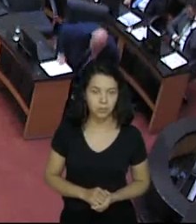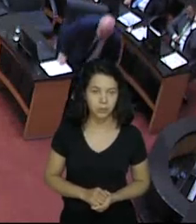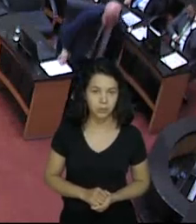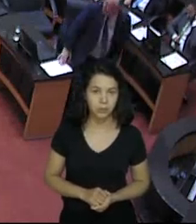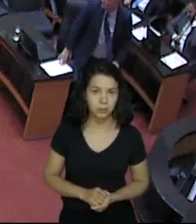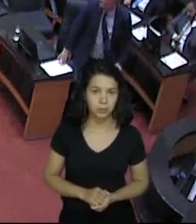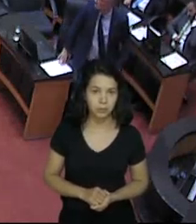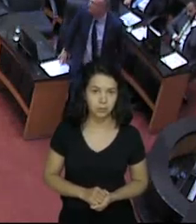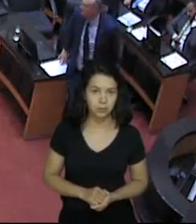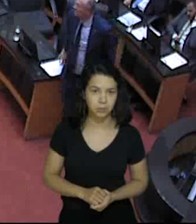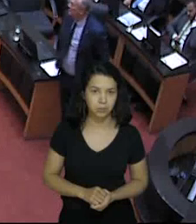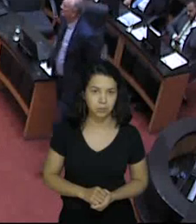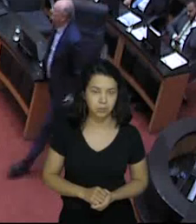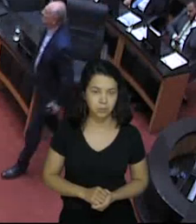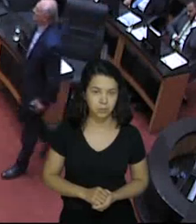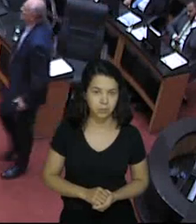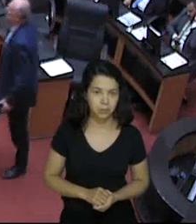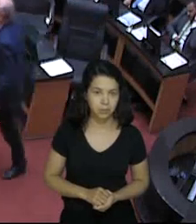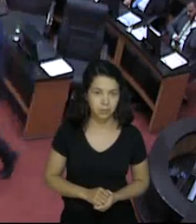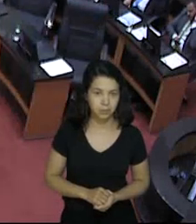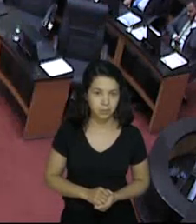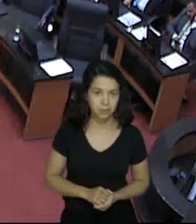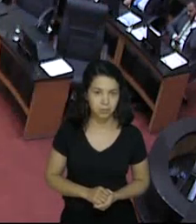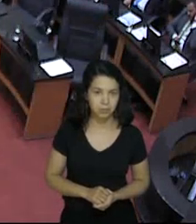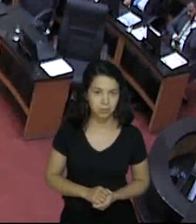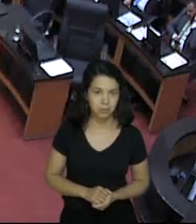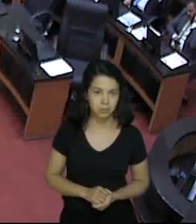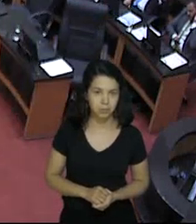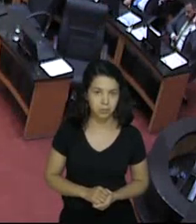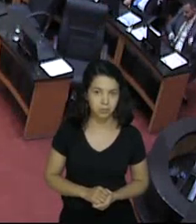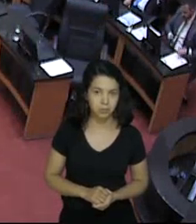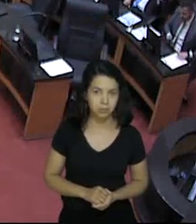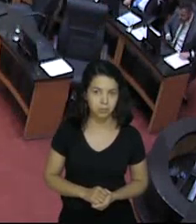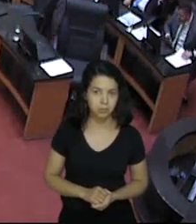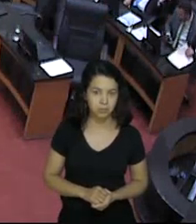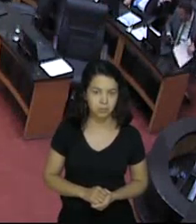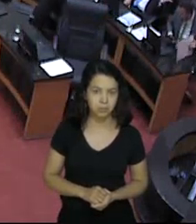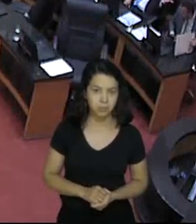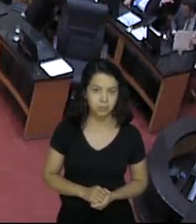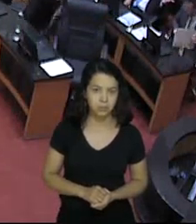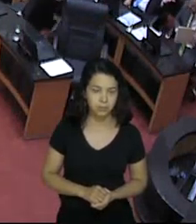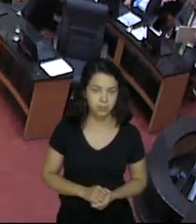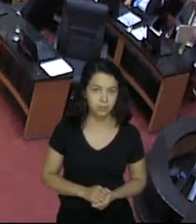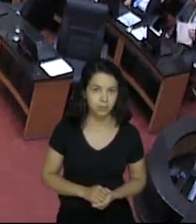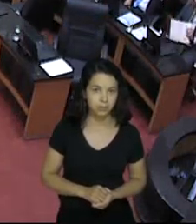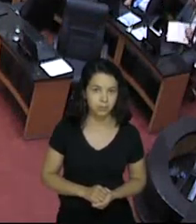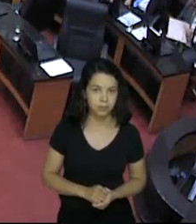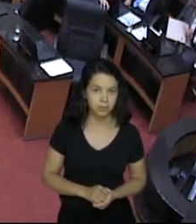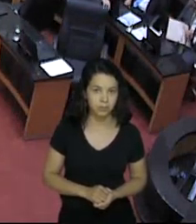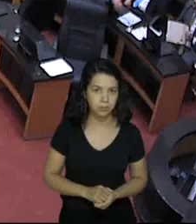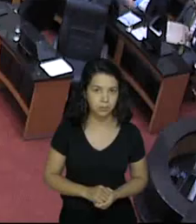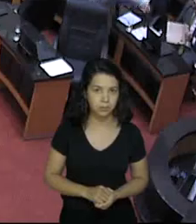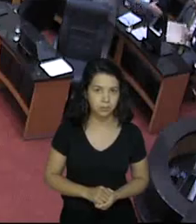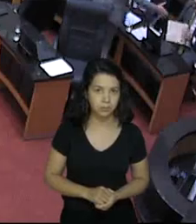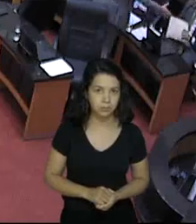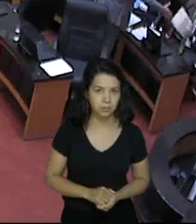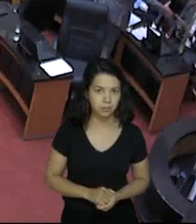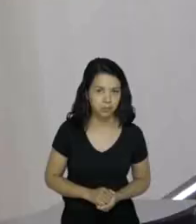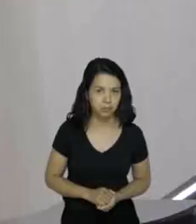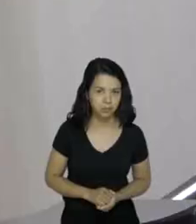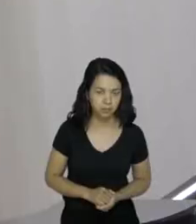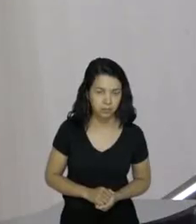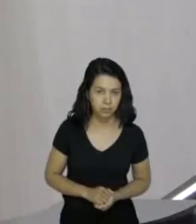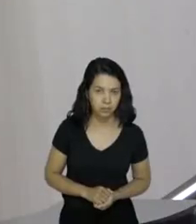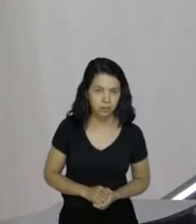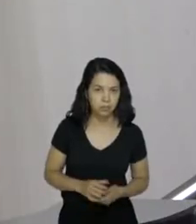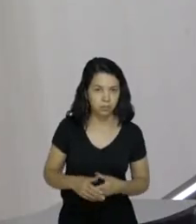tribuna. Pepe, participe da reunião amanhã. Tem isso que eu vou aí. Está nessa reunião. Saudando o